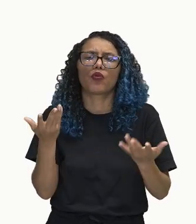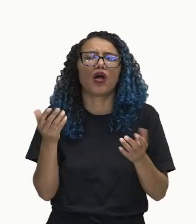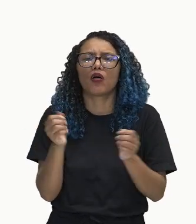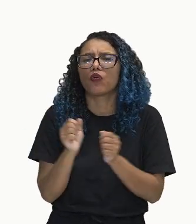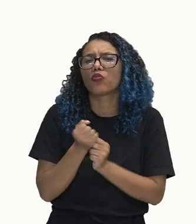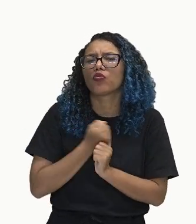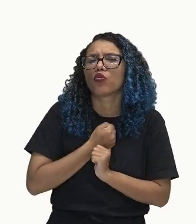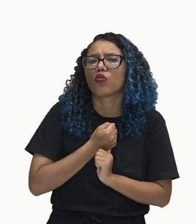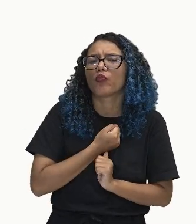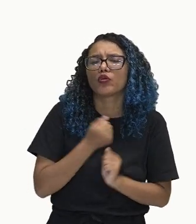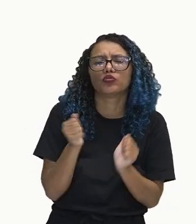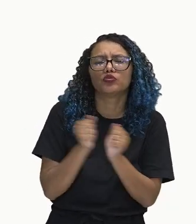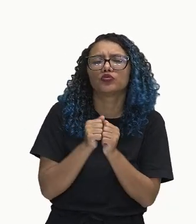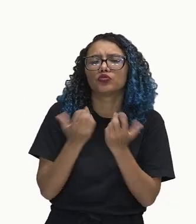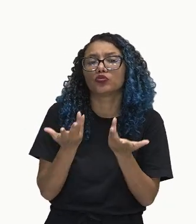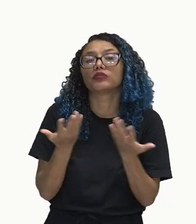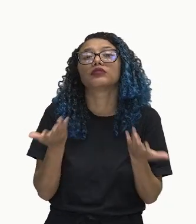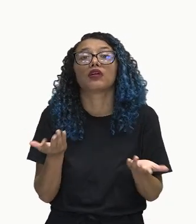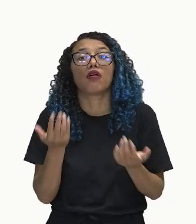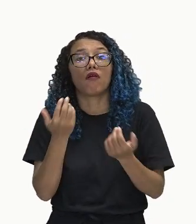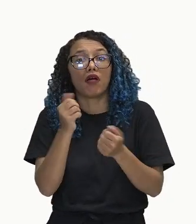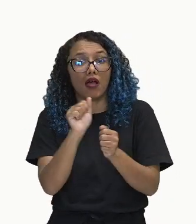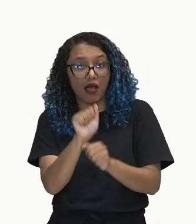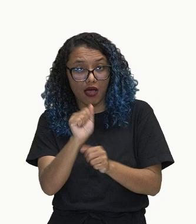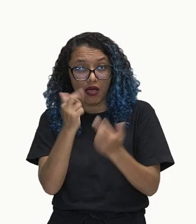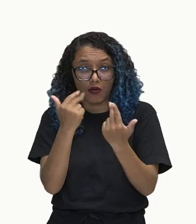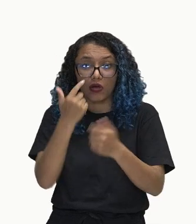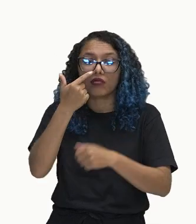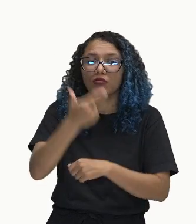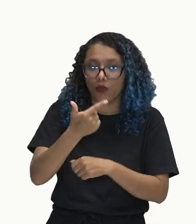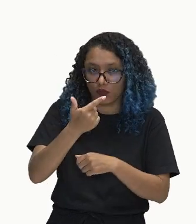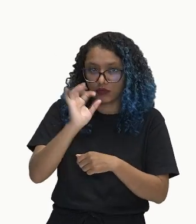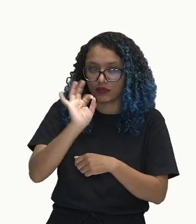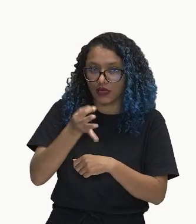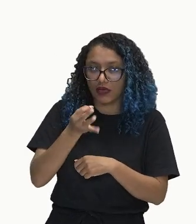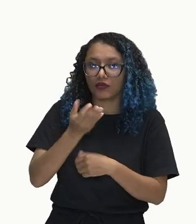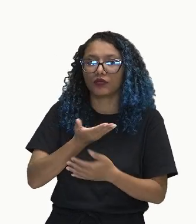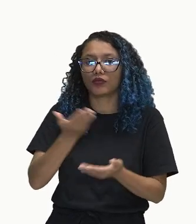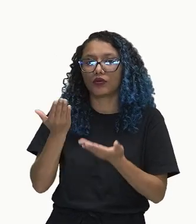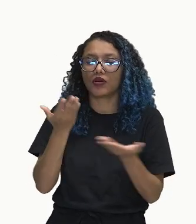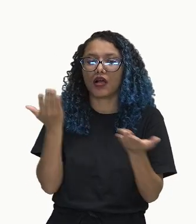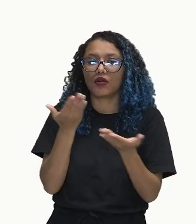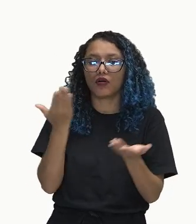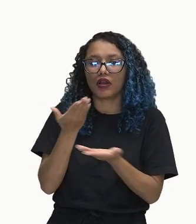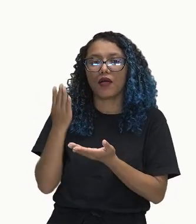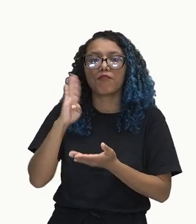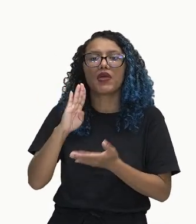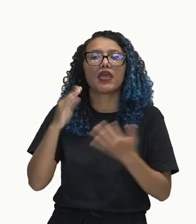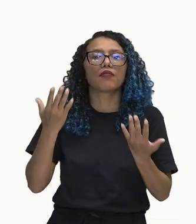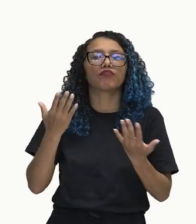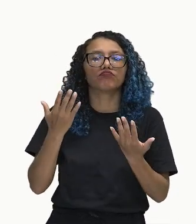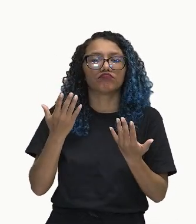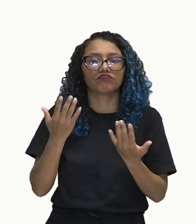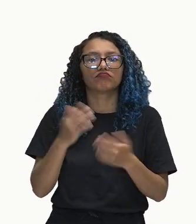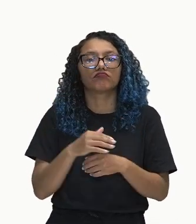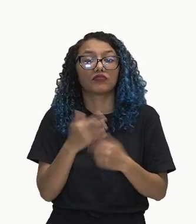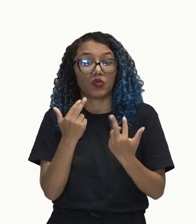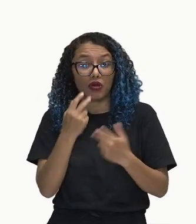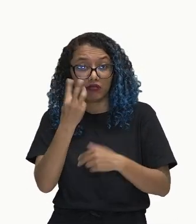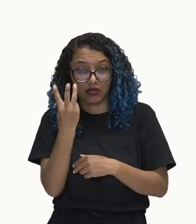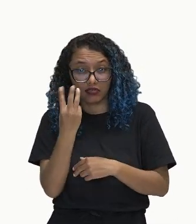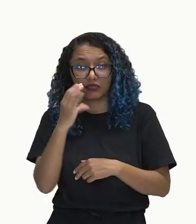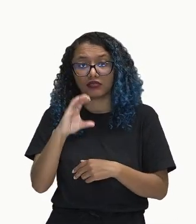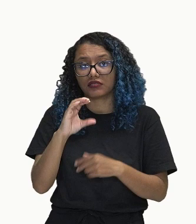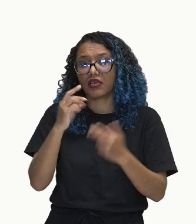o valor de A é igual a 2. E aí você vem em ordem decrescente agora. O valor de B é 3, de C é